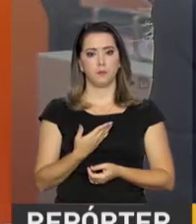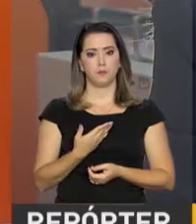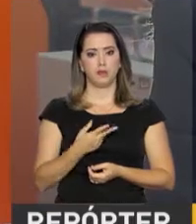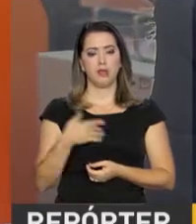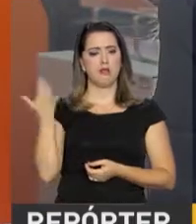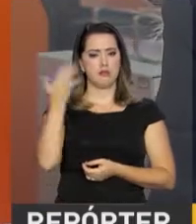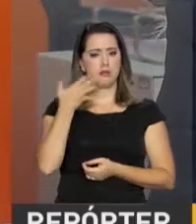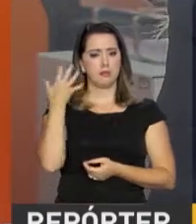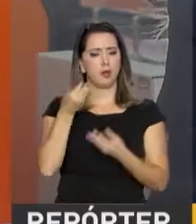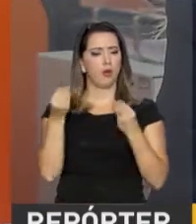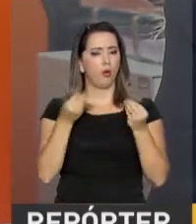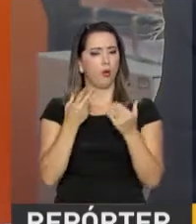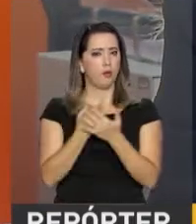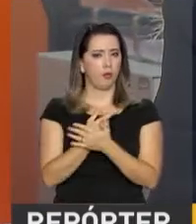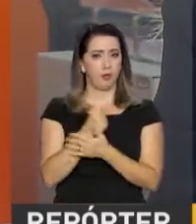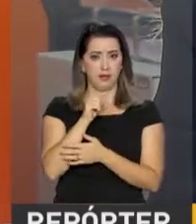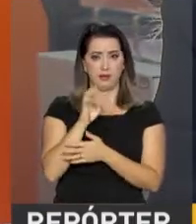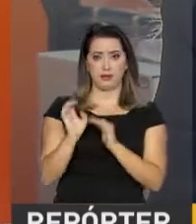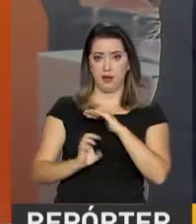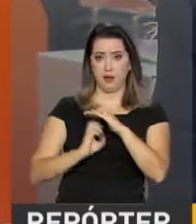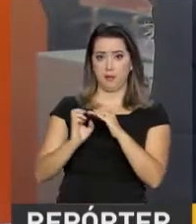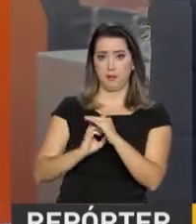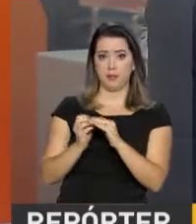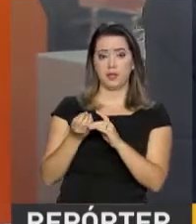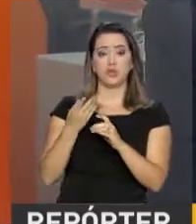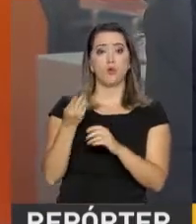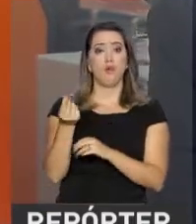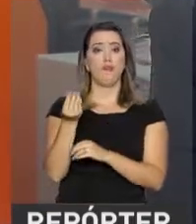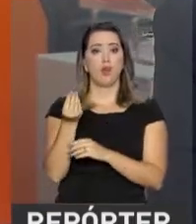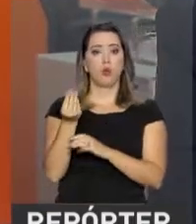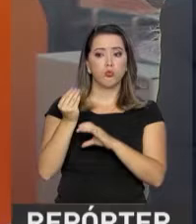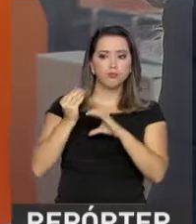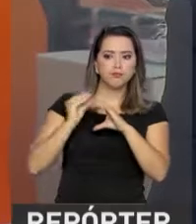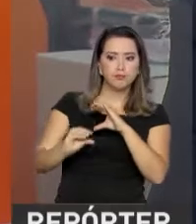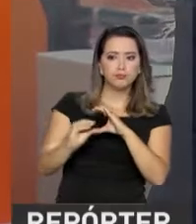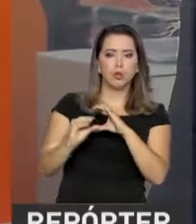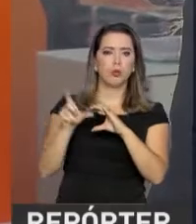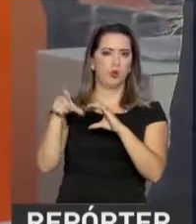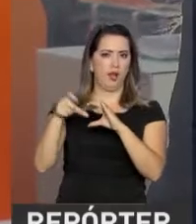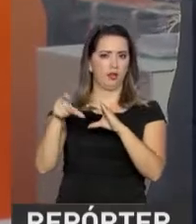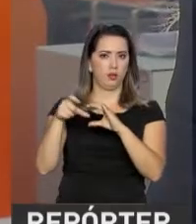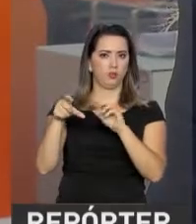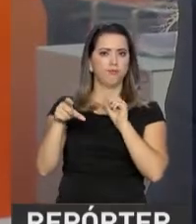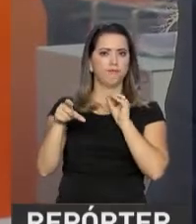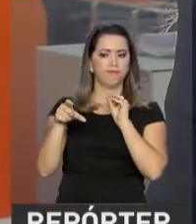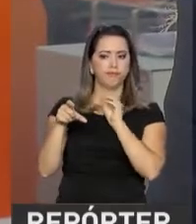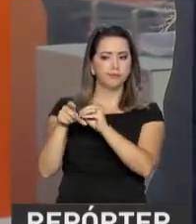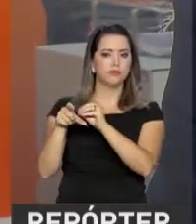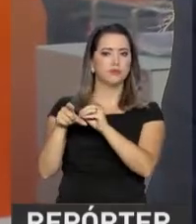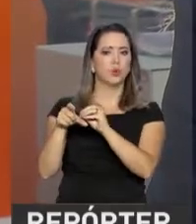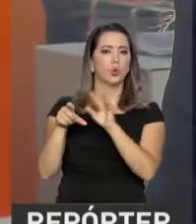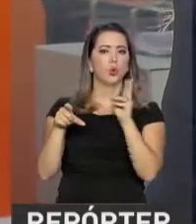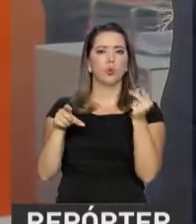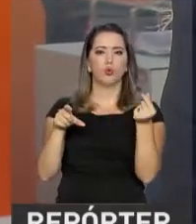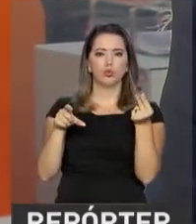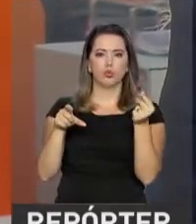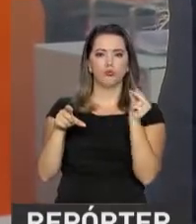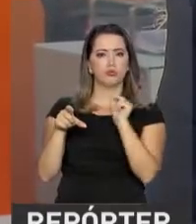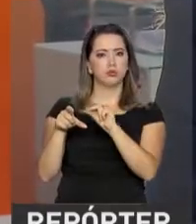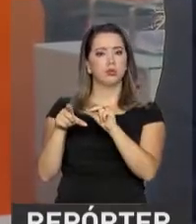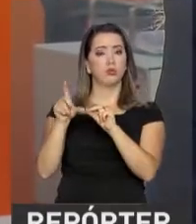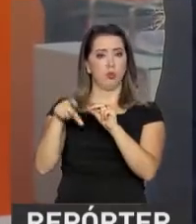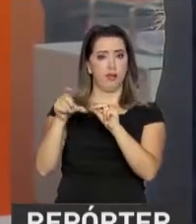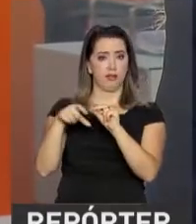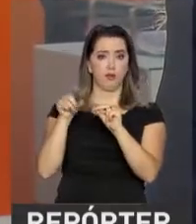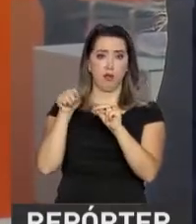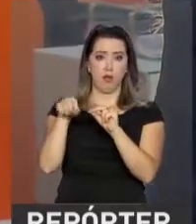total que o é o funcionário fugiu quem pode gastar nem e também é pro